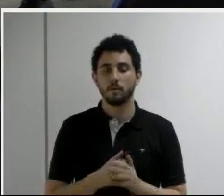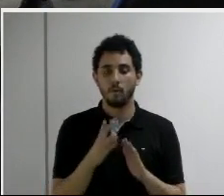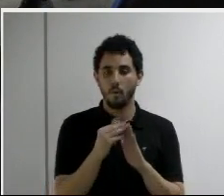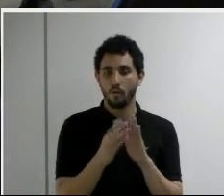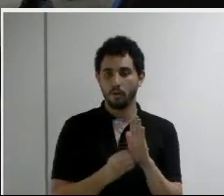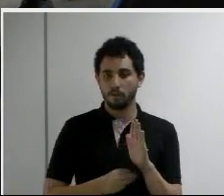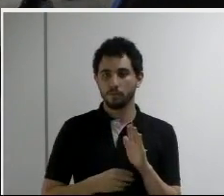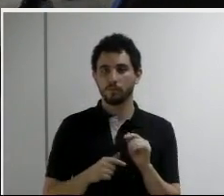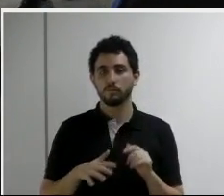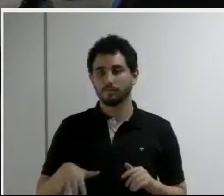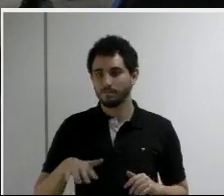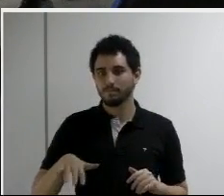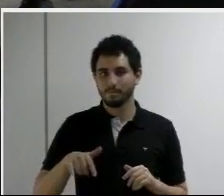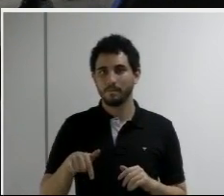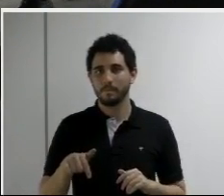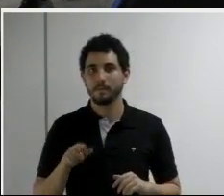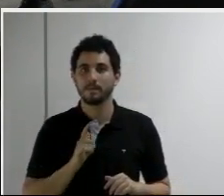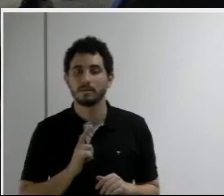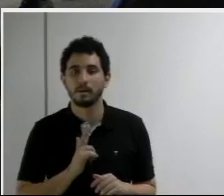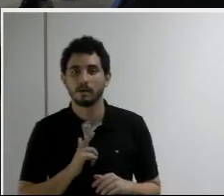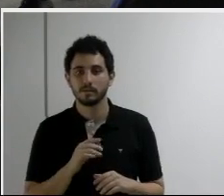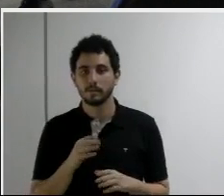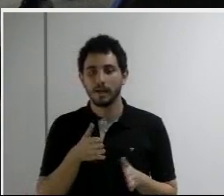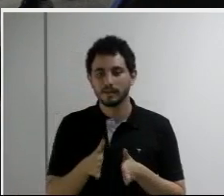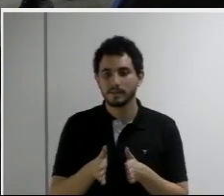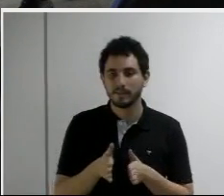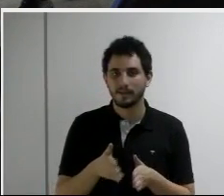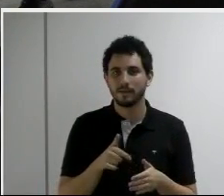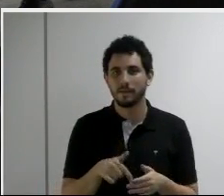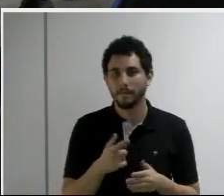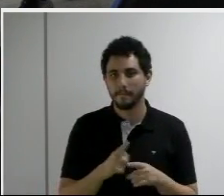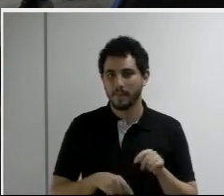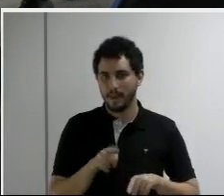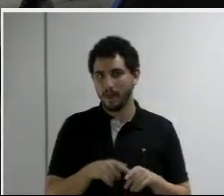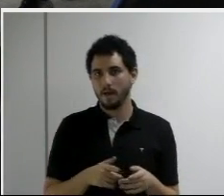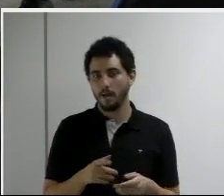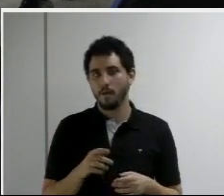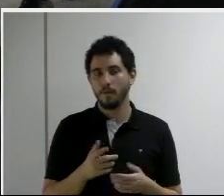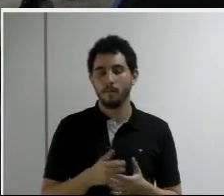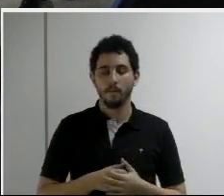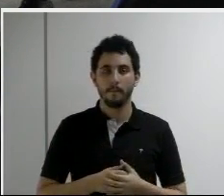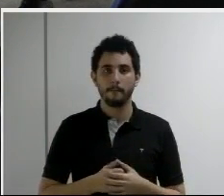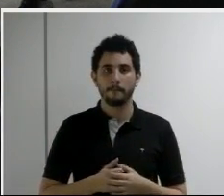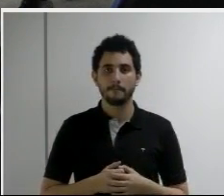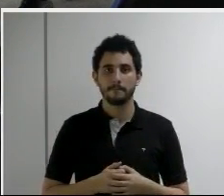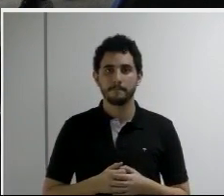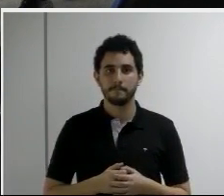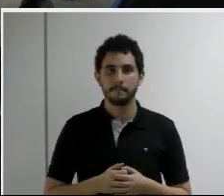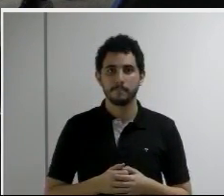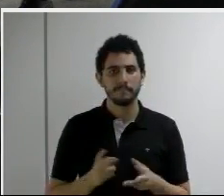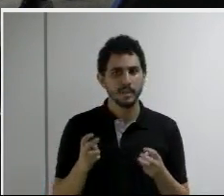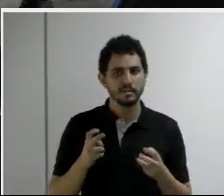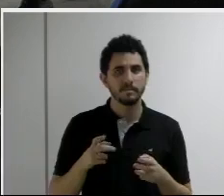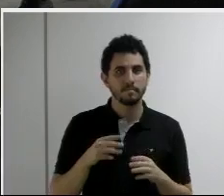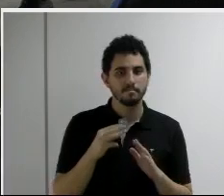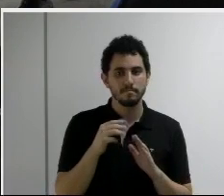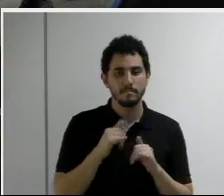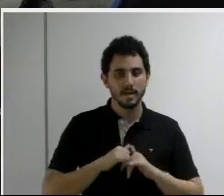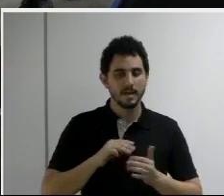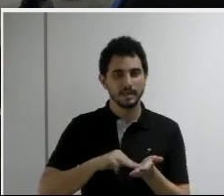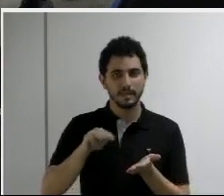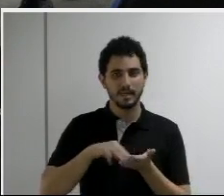conteúdo para quem esteja acessando aquele determinado material, por exemplo, a partir da União Europeia. E percebam as mensagens erradas